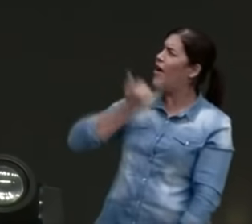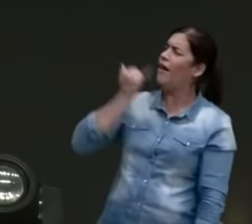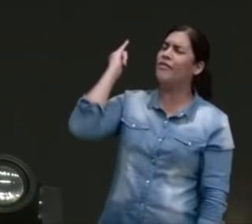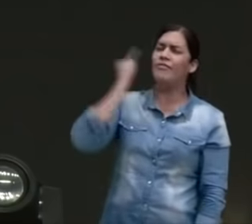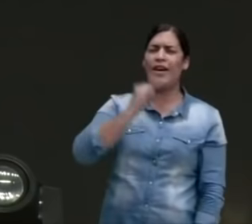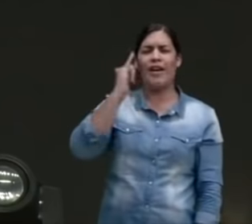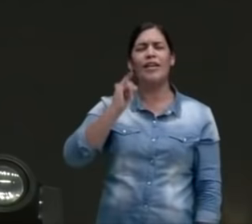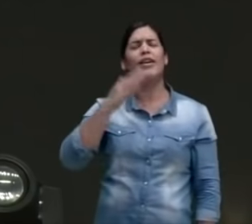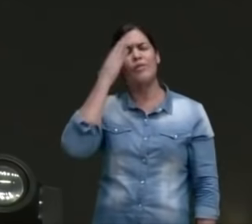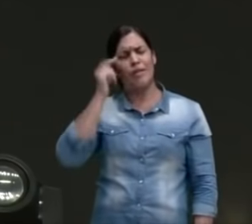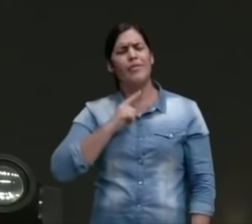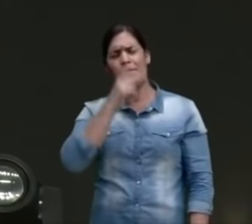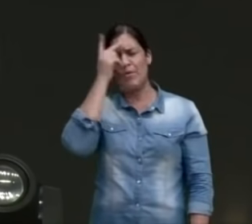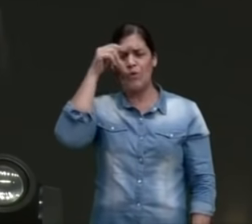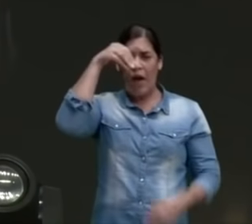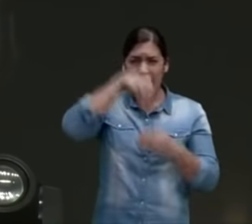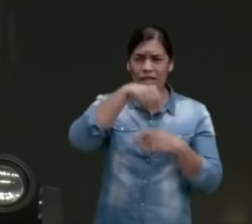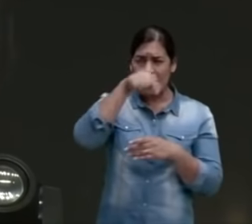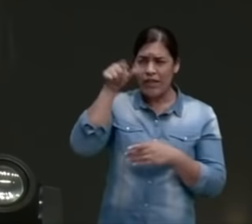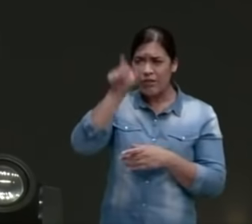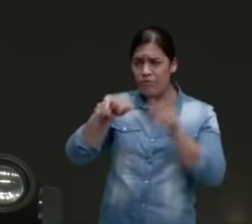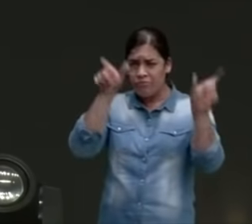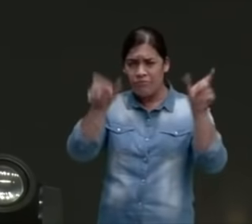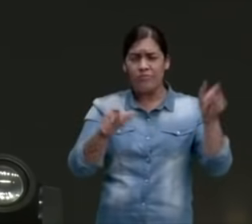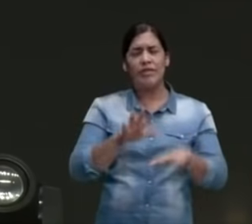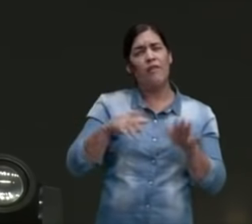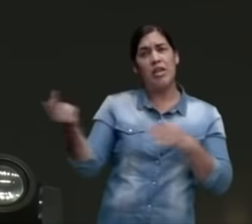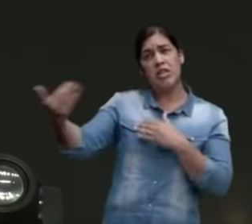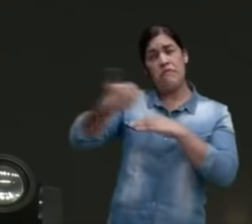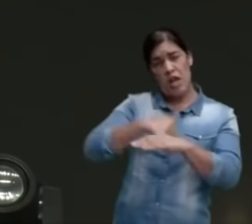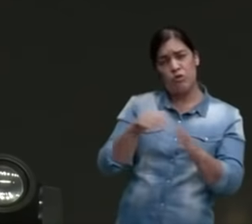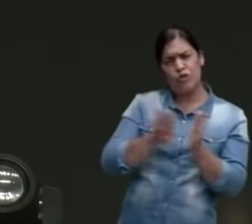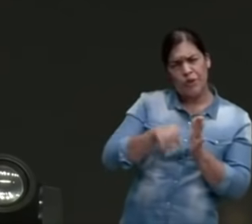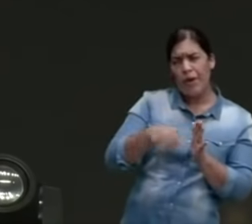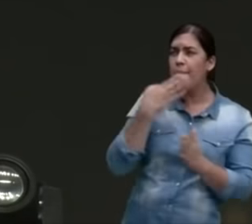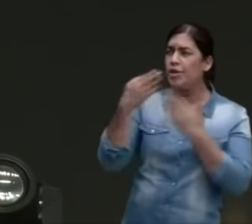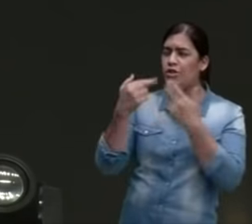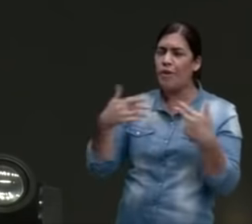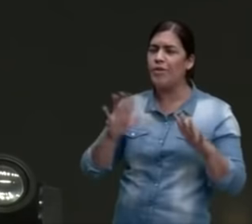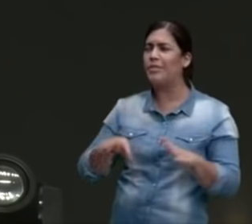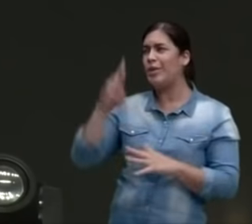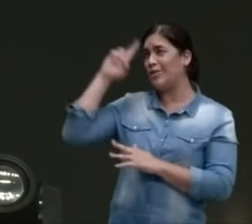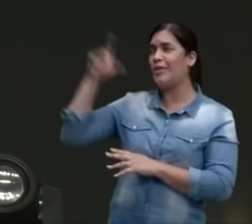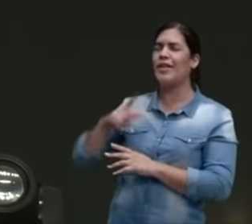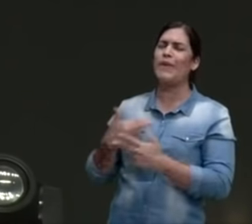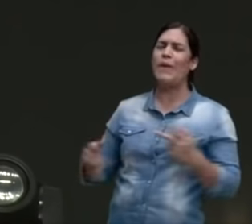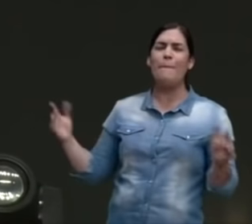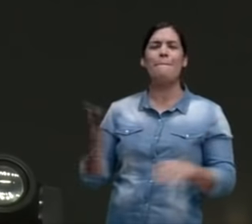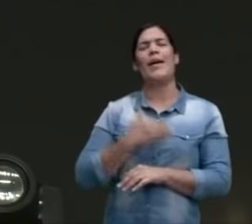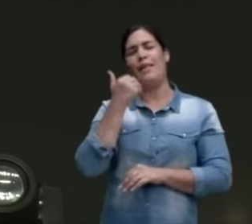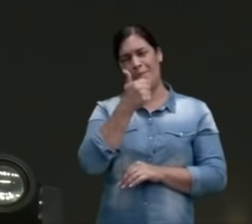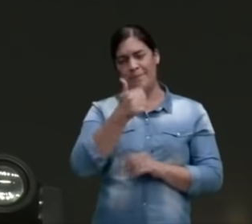que tem pessoas aqui nesta noite que vieram talvez pedindo uma coisa, mas o Senhor tem algo muito melhor. Eu sei que